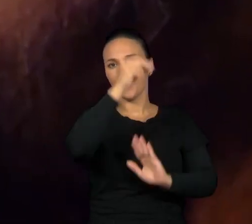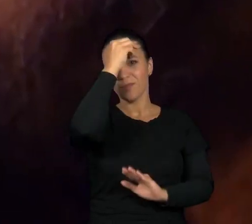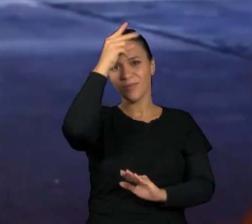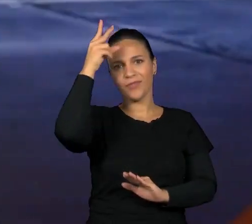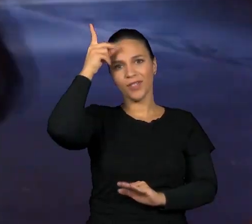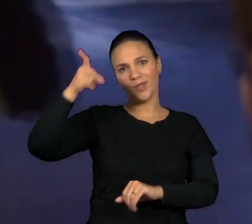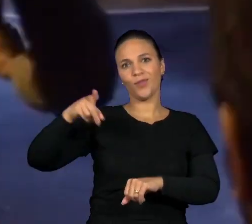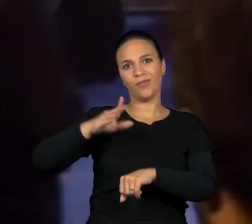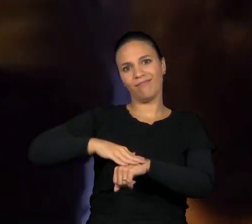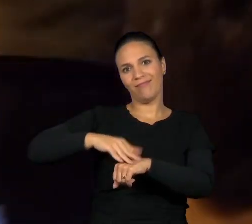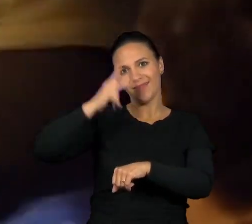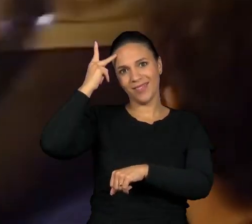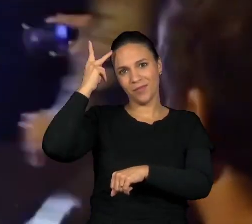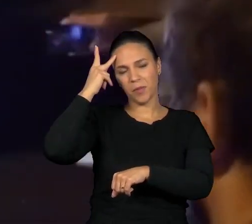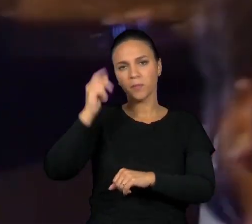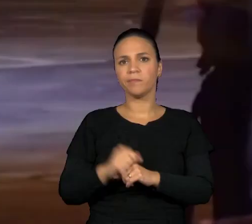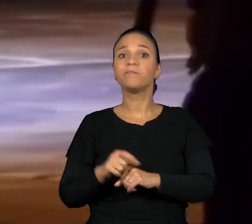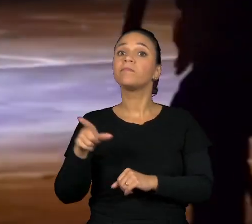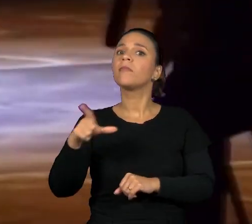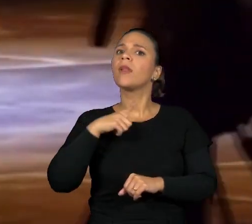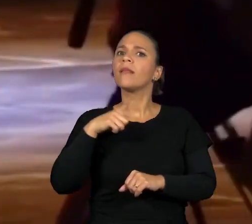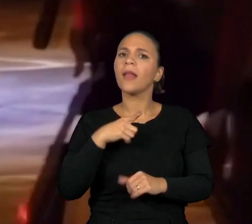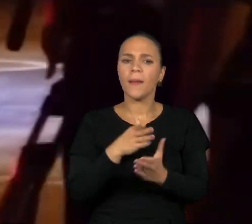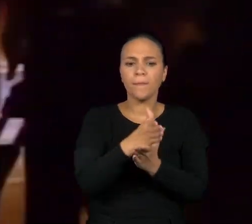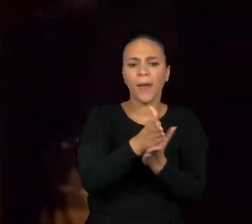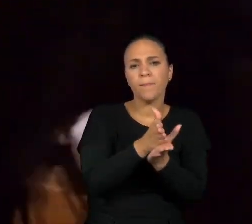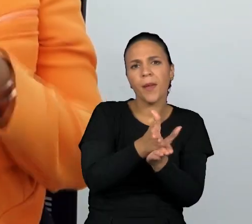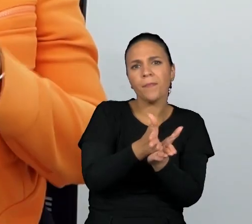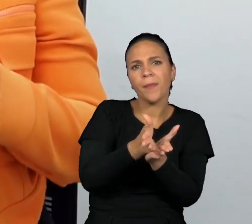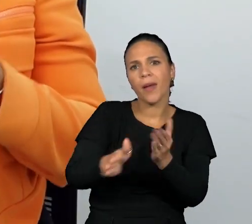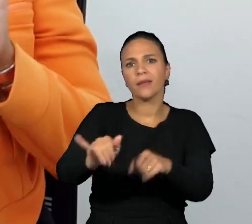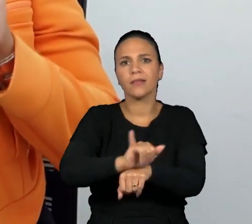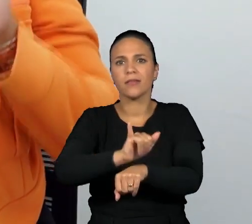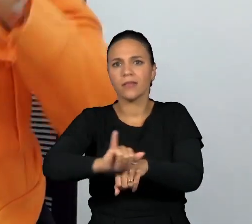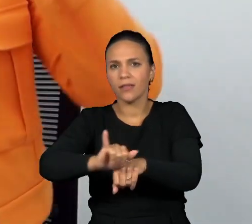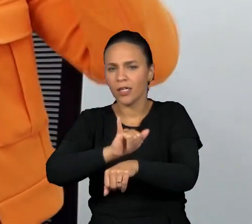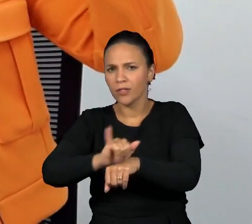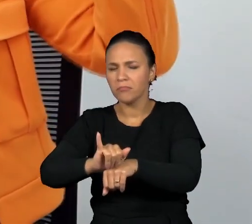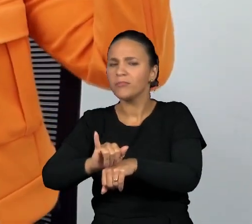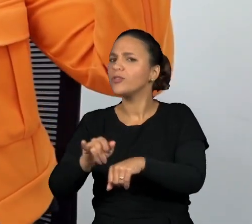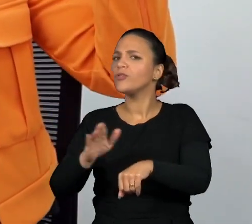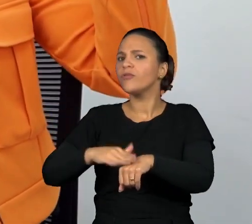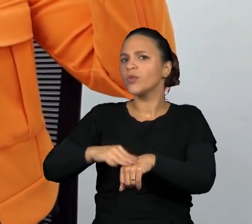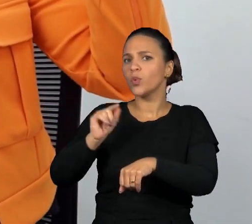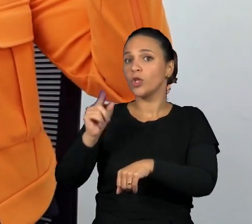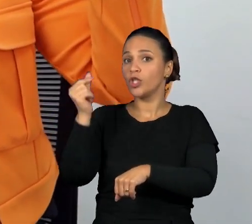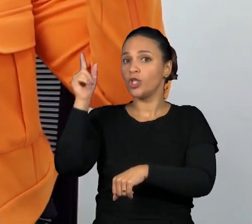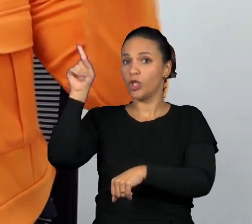estabelece. A SP Cine tem diferentes estratégias de fazer com que